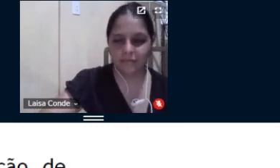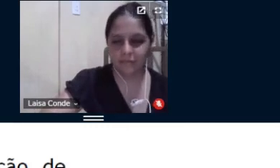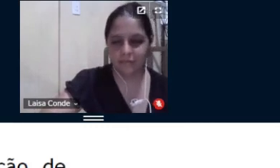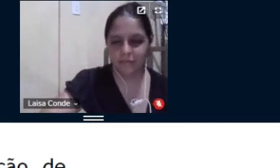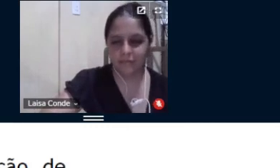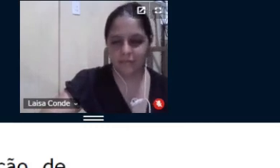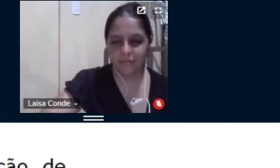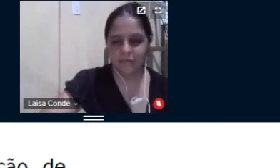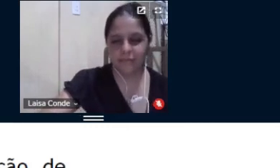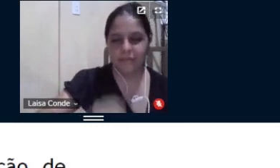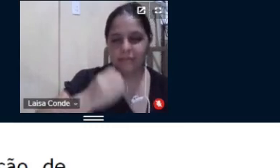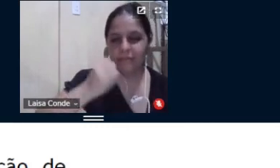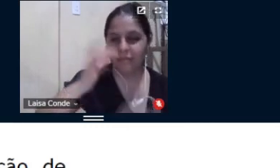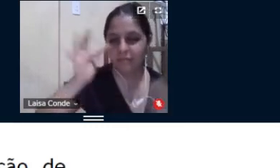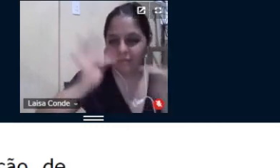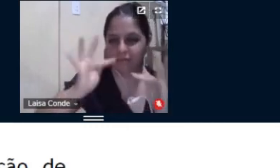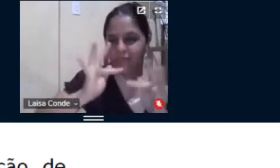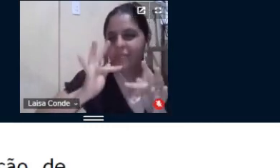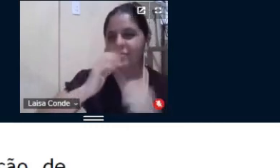Feliz Ano Novo.